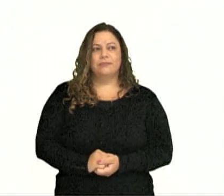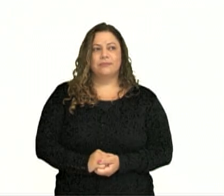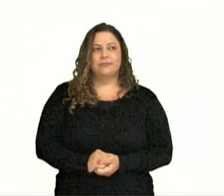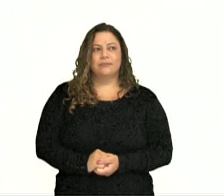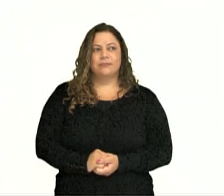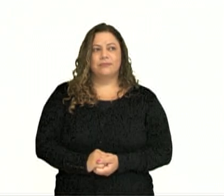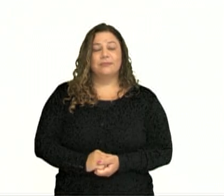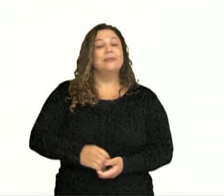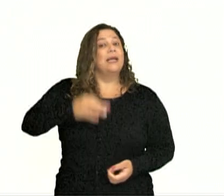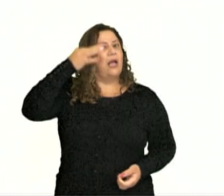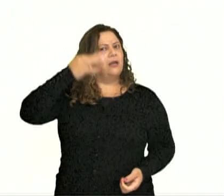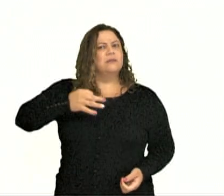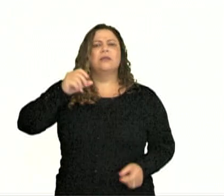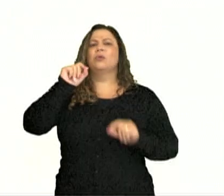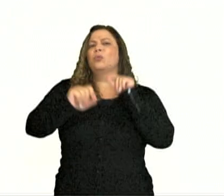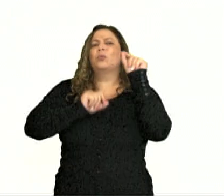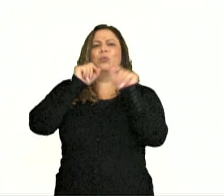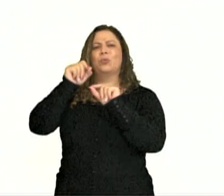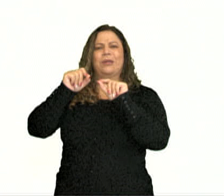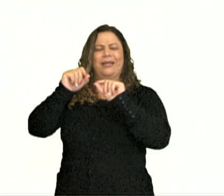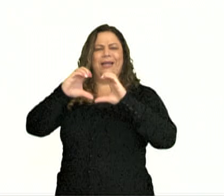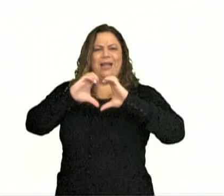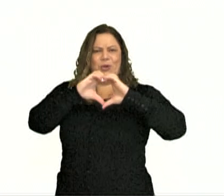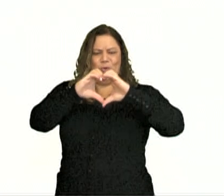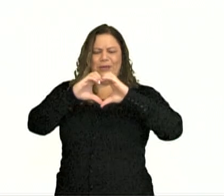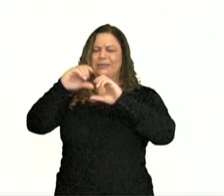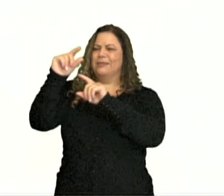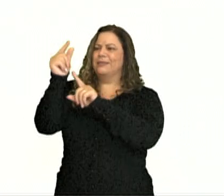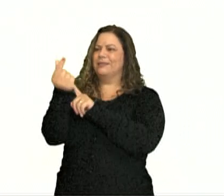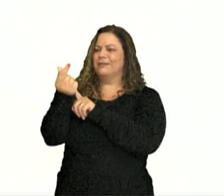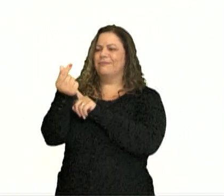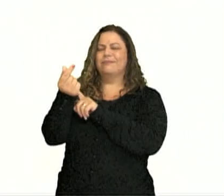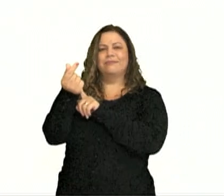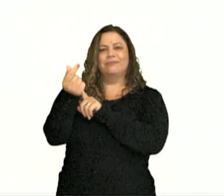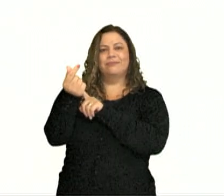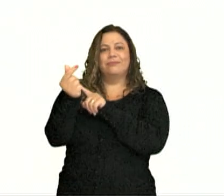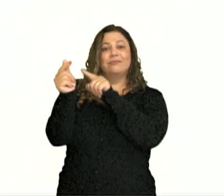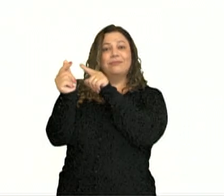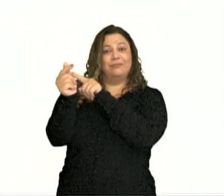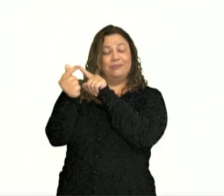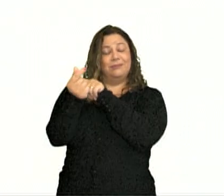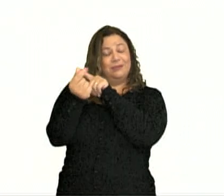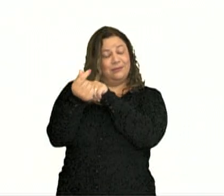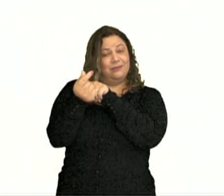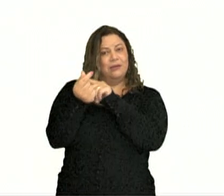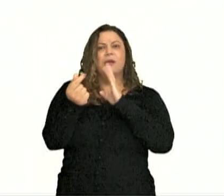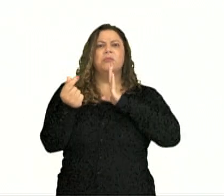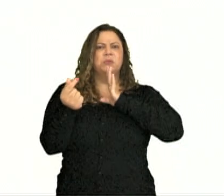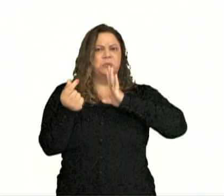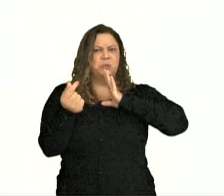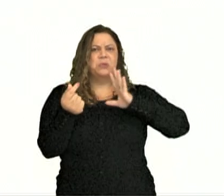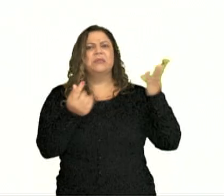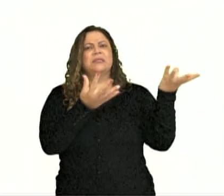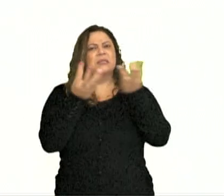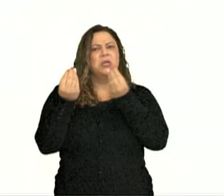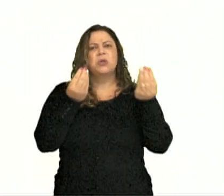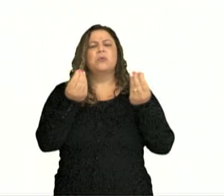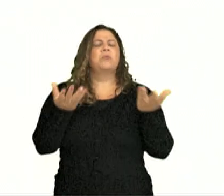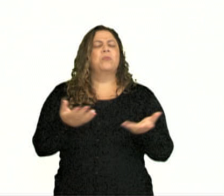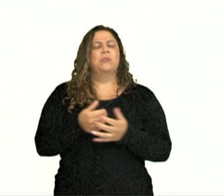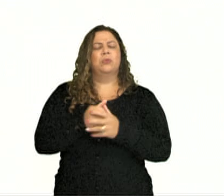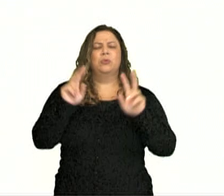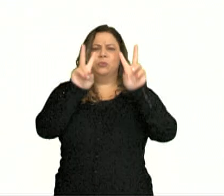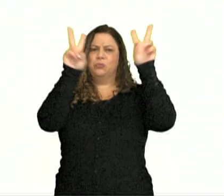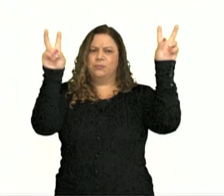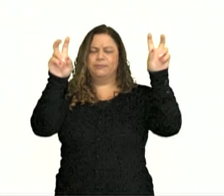Exato, esse coraçãozinho. Então, você pode acompanhar ou conhecer muito sobre o K-pop, gênero musical